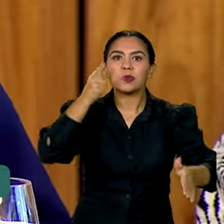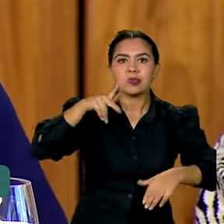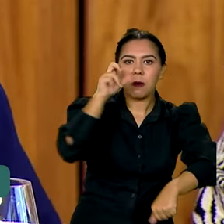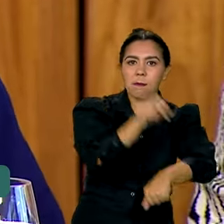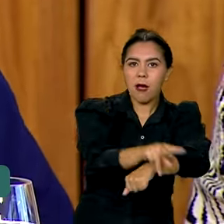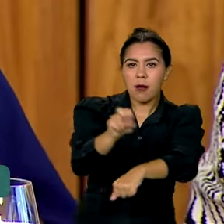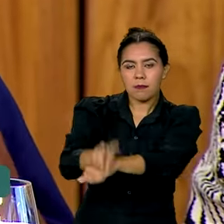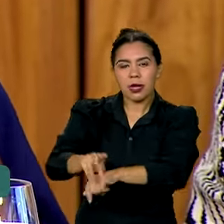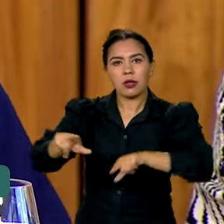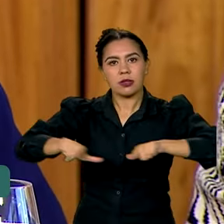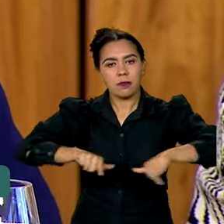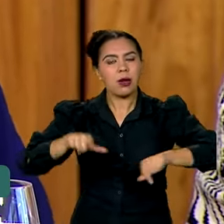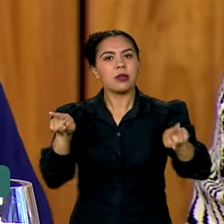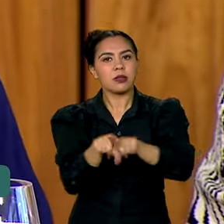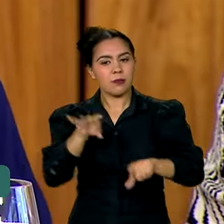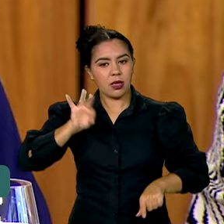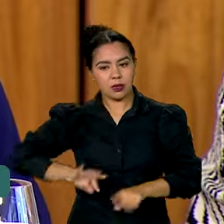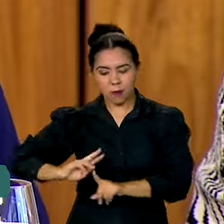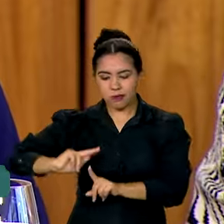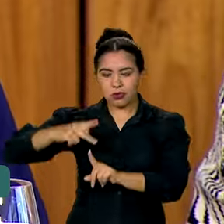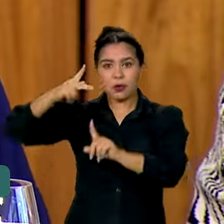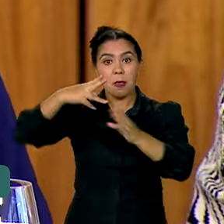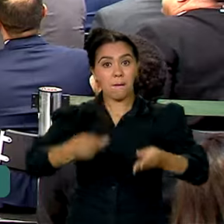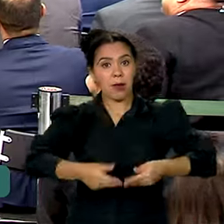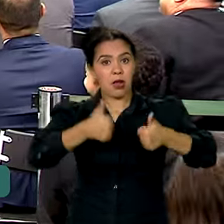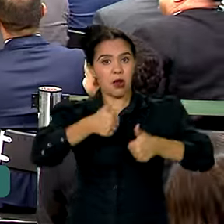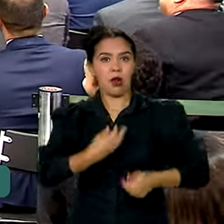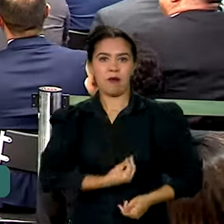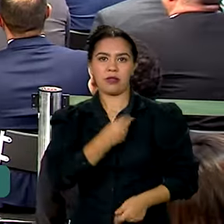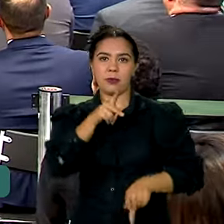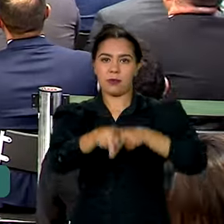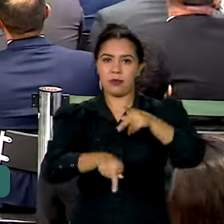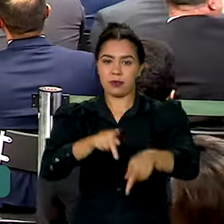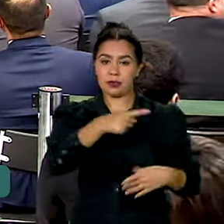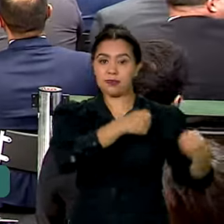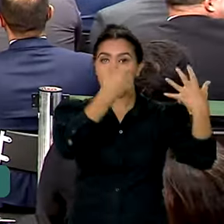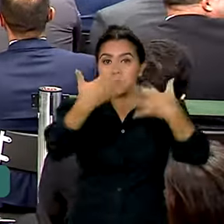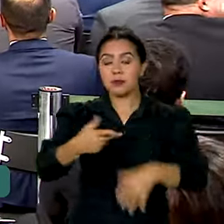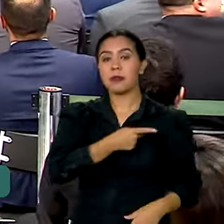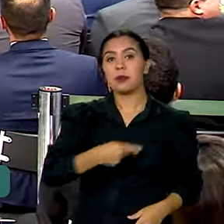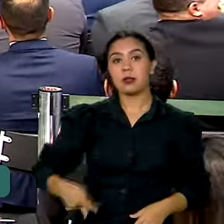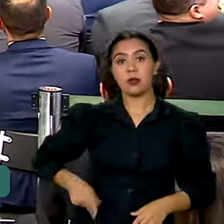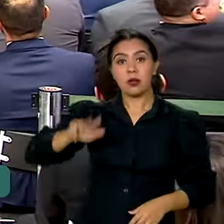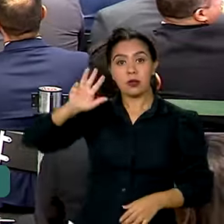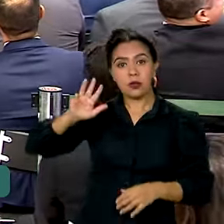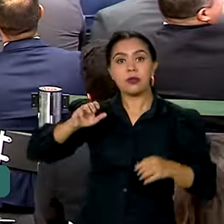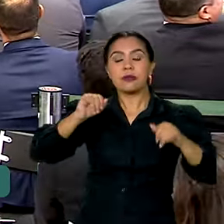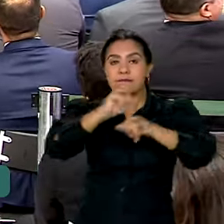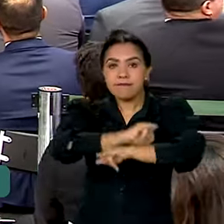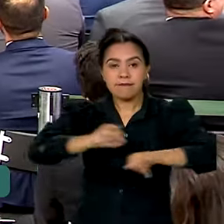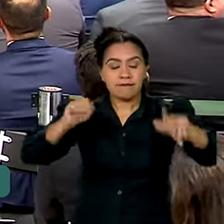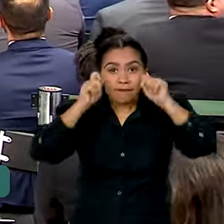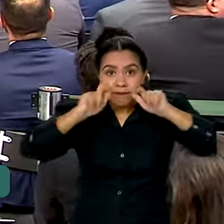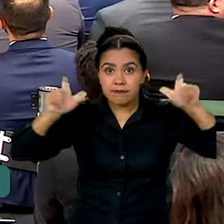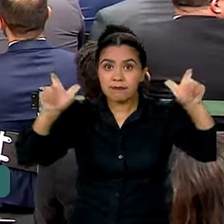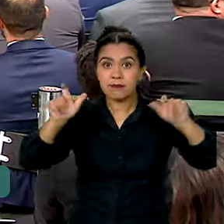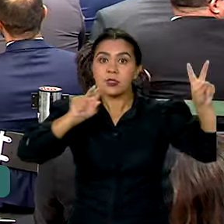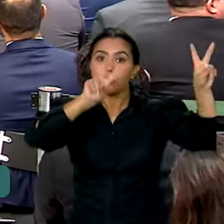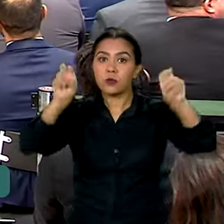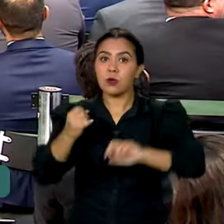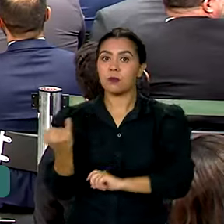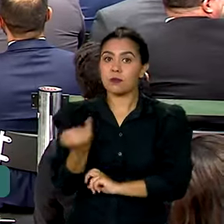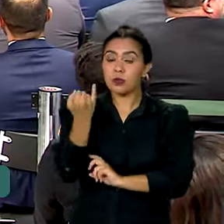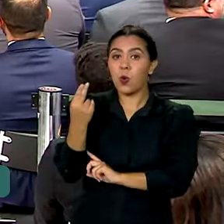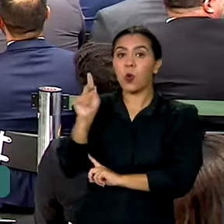gere renda, melhore a vida das pessoas. O presidente Lula alertou sobre a importância da agilidade na execução dos recursos.